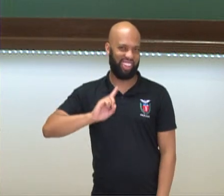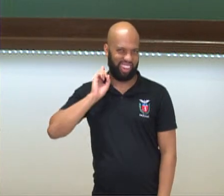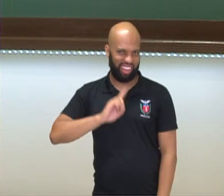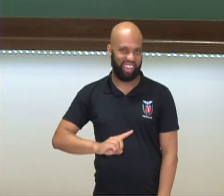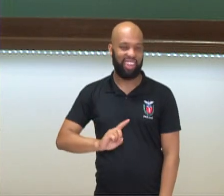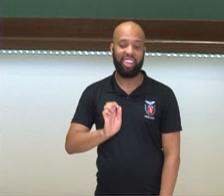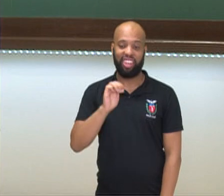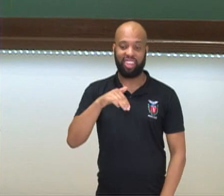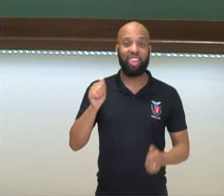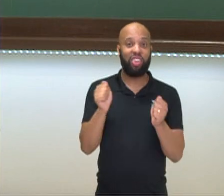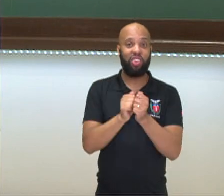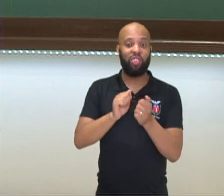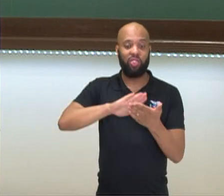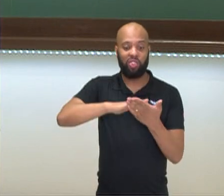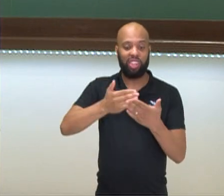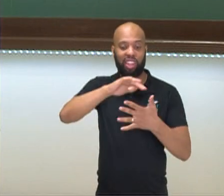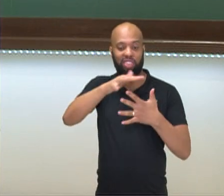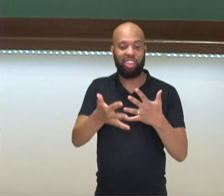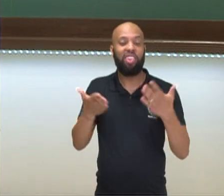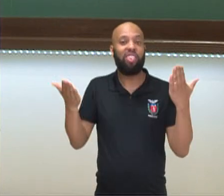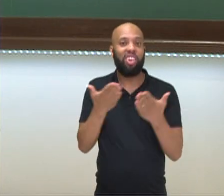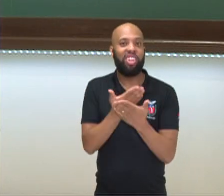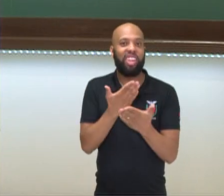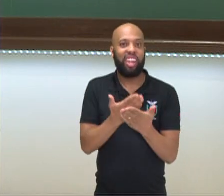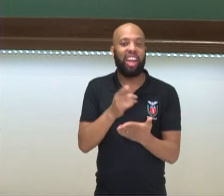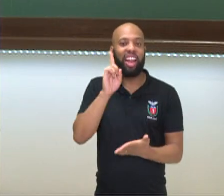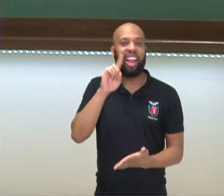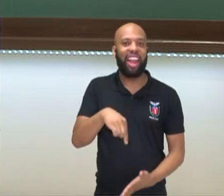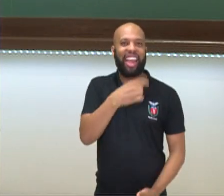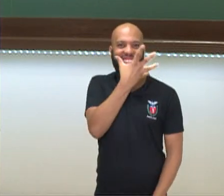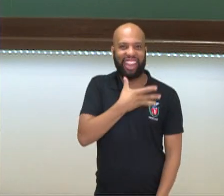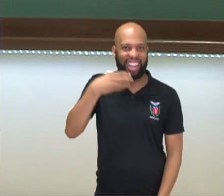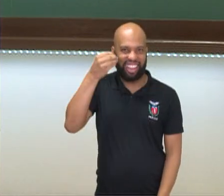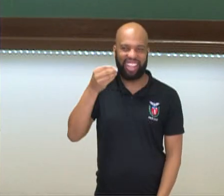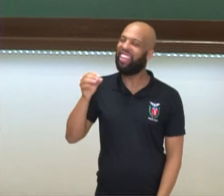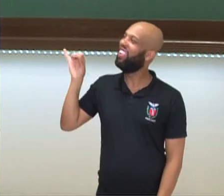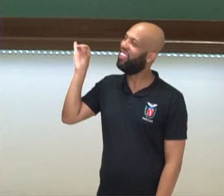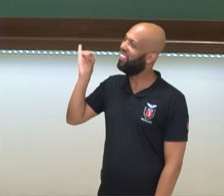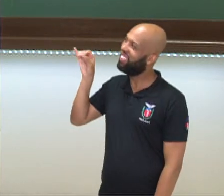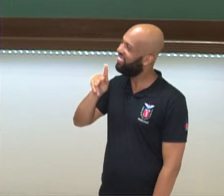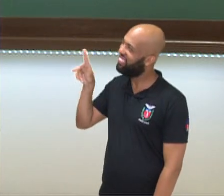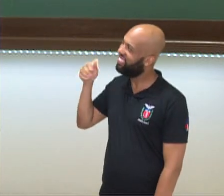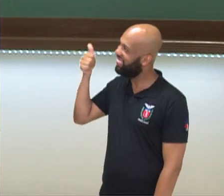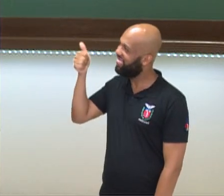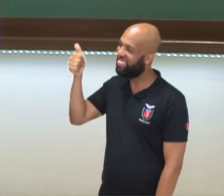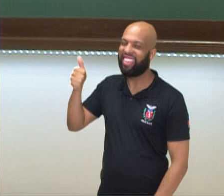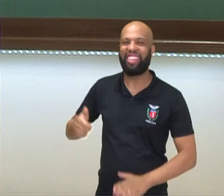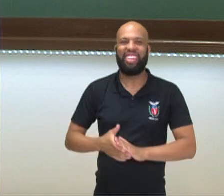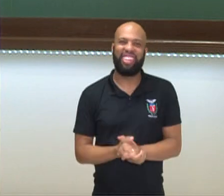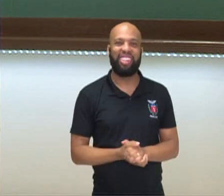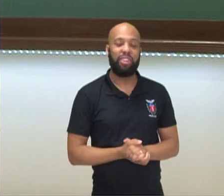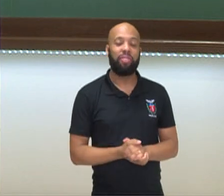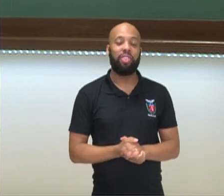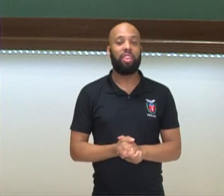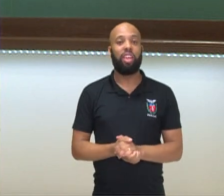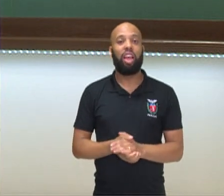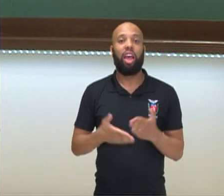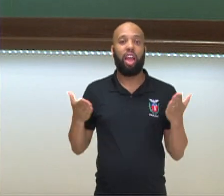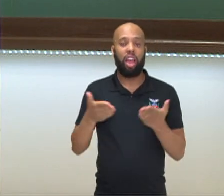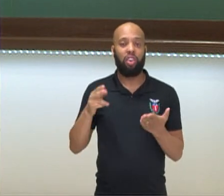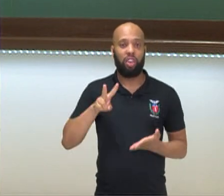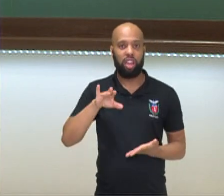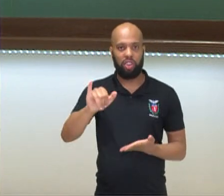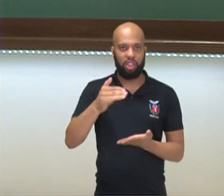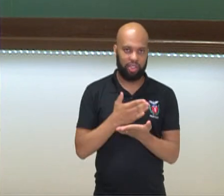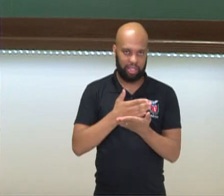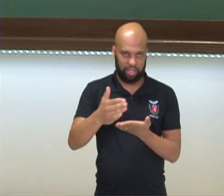vai acompanhar a gente durante toda essa aula, nosso intérprete é o Natan, né? E agora a gente vai começar.